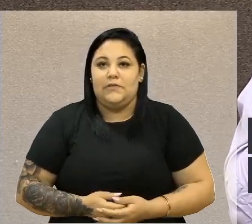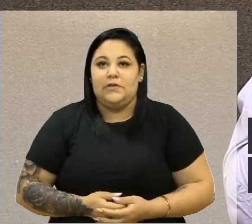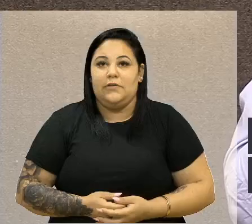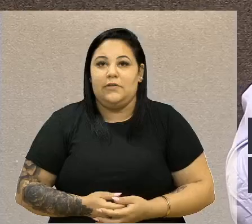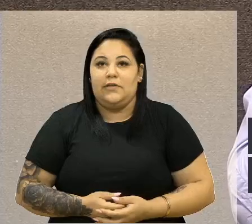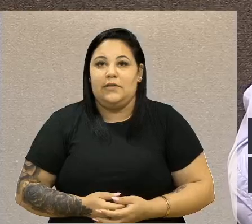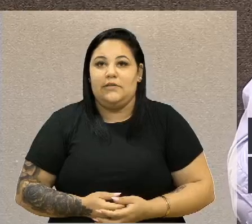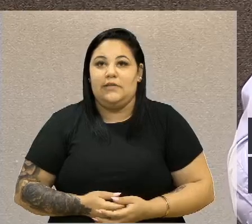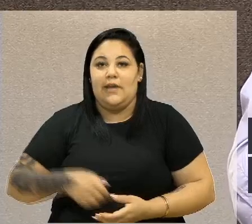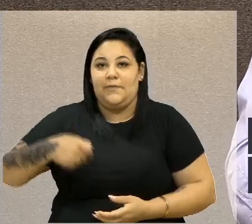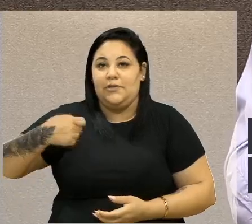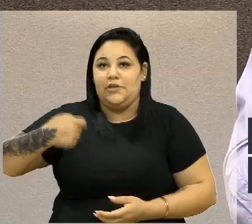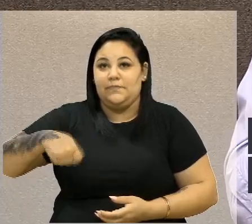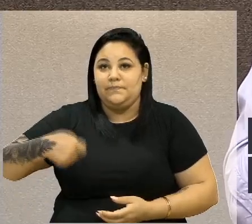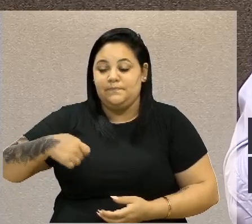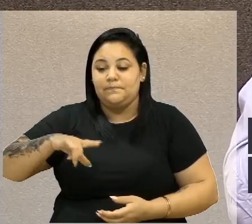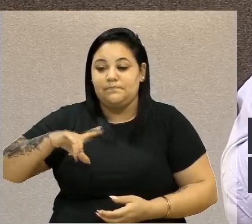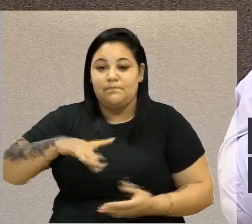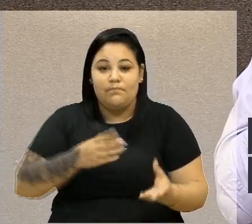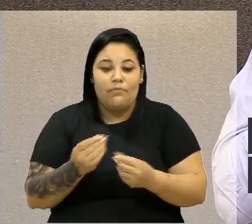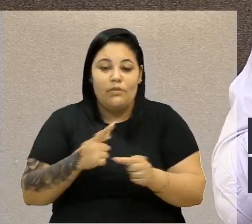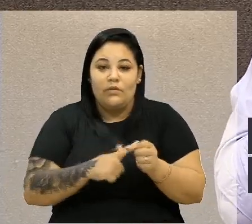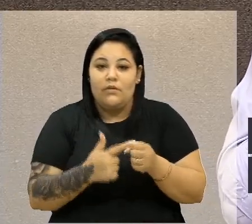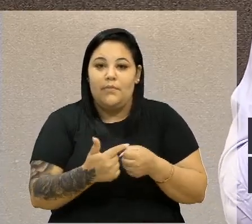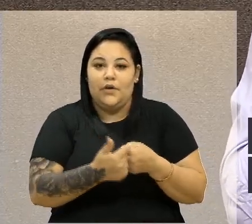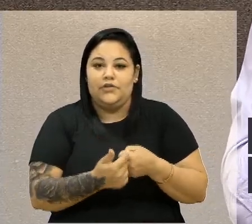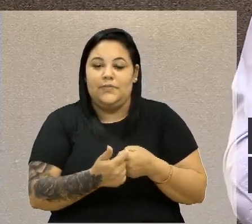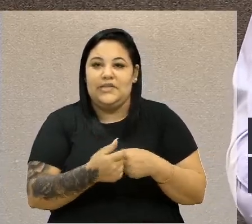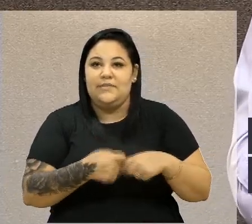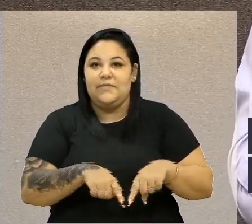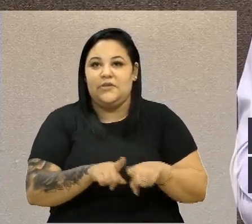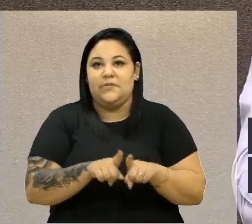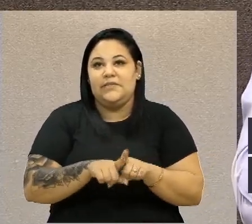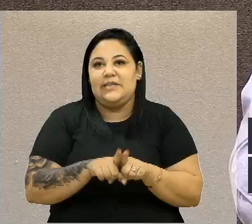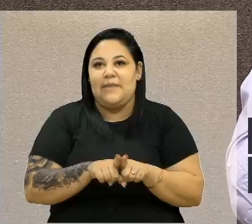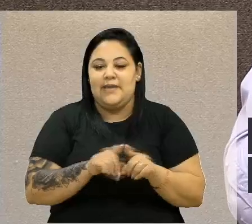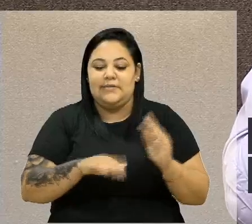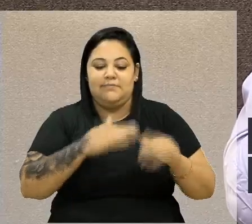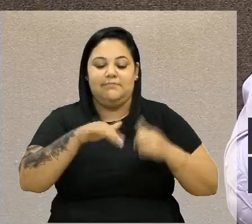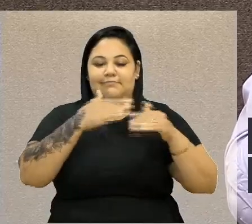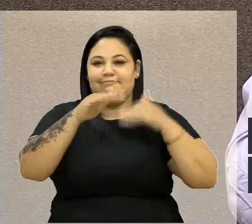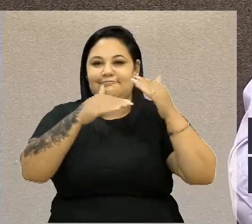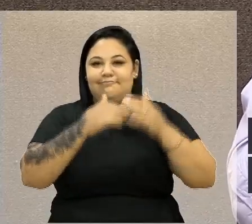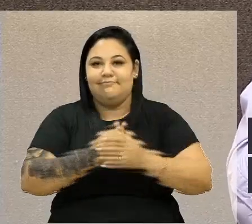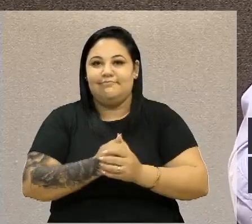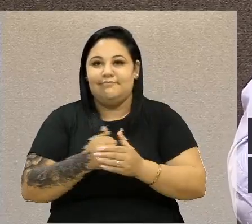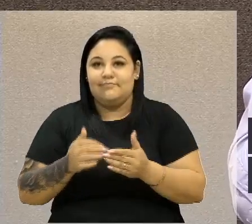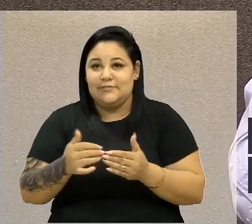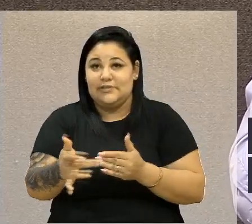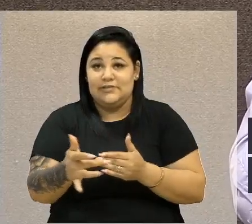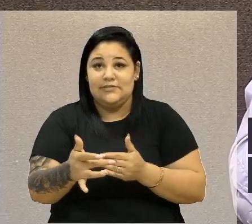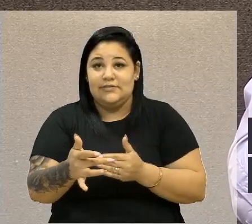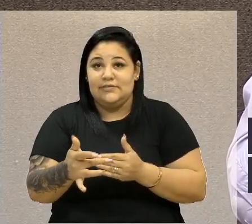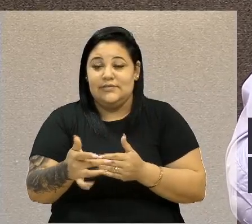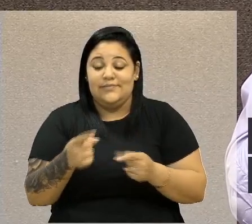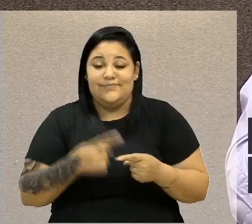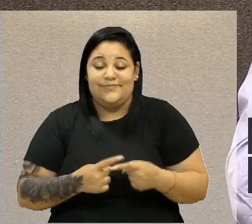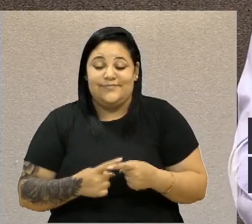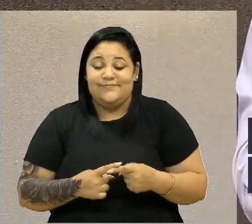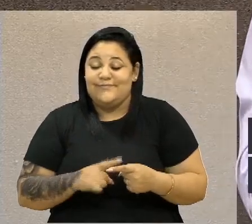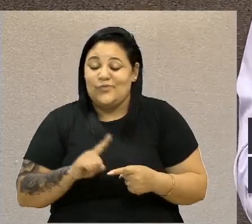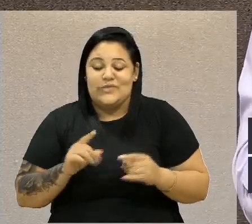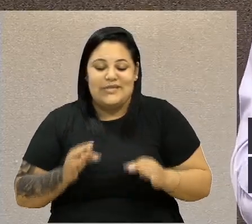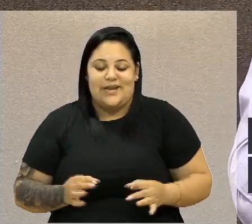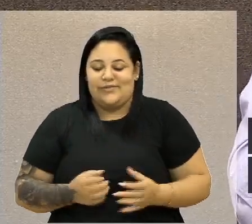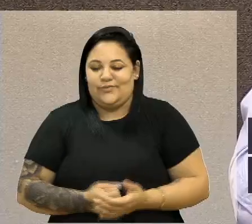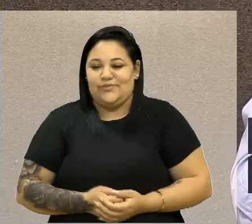estão desenvolvendo, estão andando, o turismo está andando, a saúde está andando, a educação está andando. Vamos copiar o que dá certo. Vamos